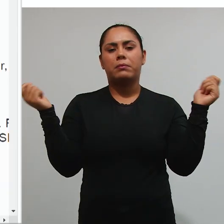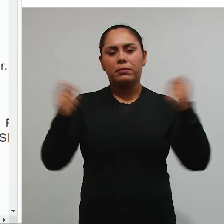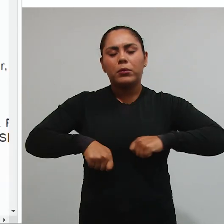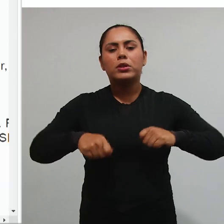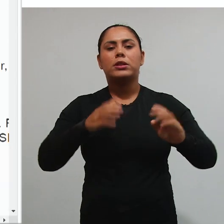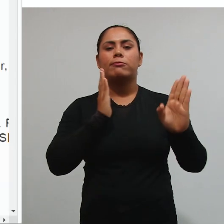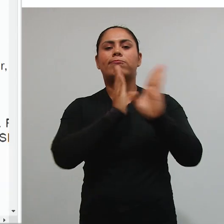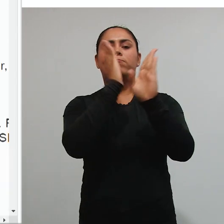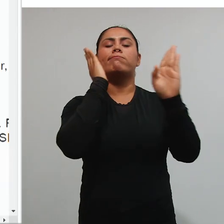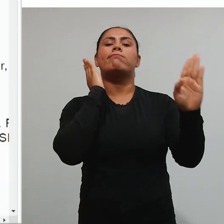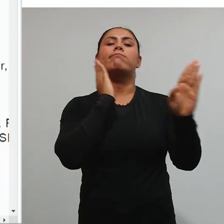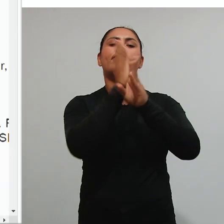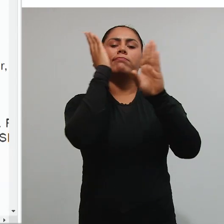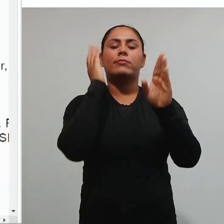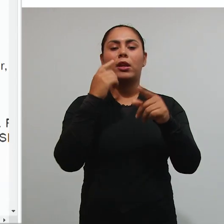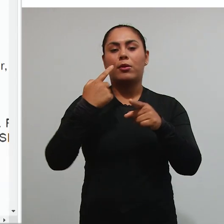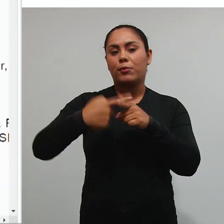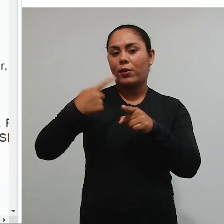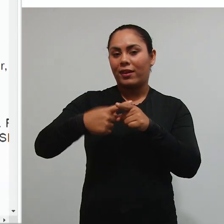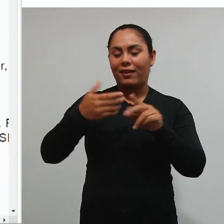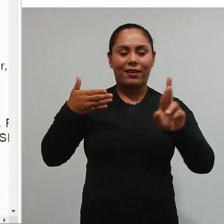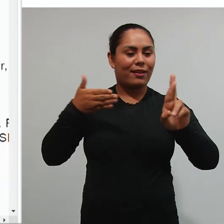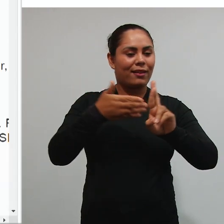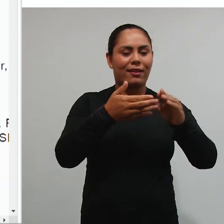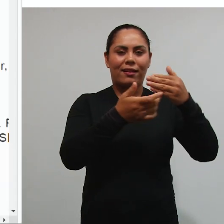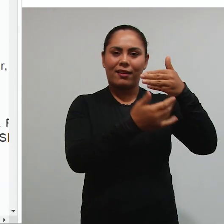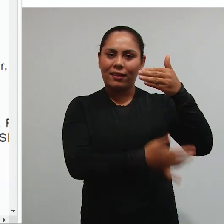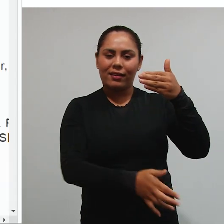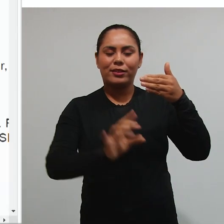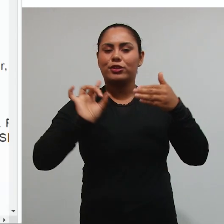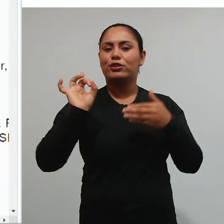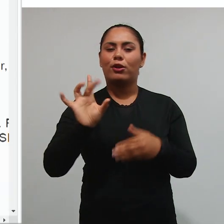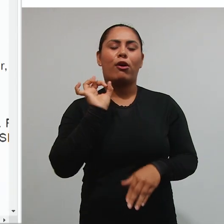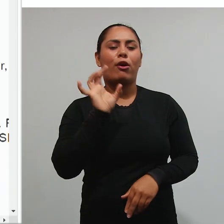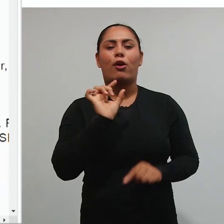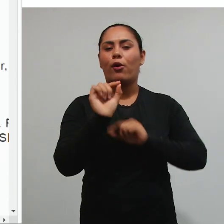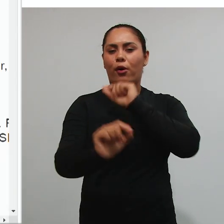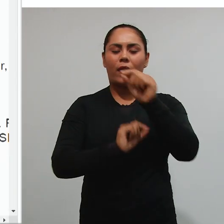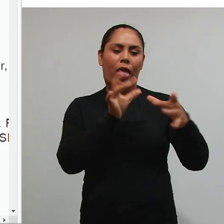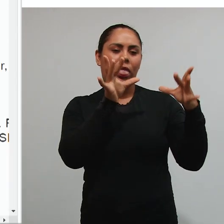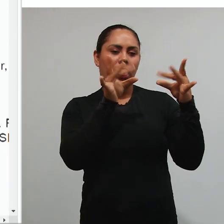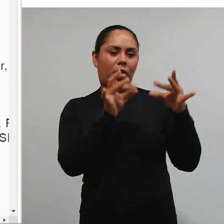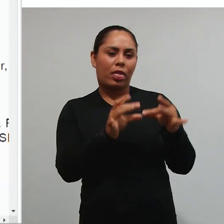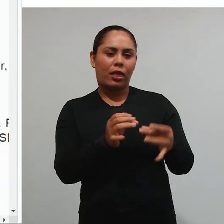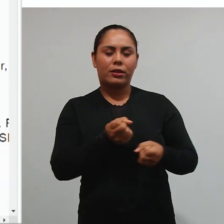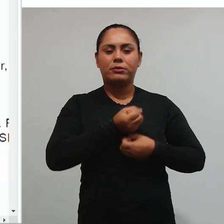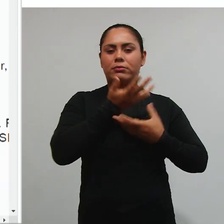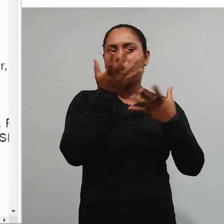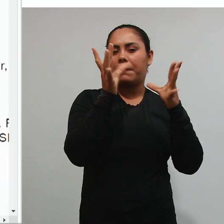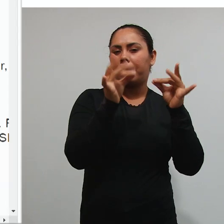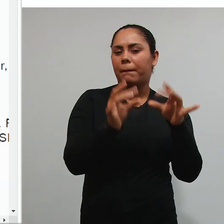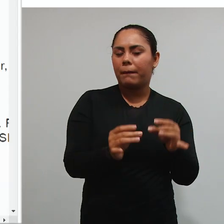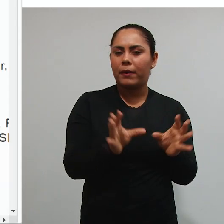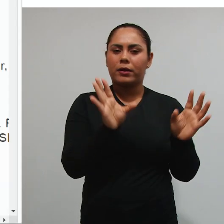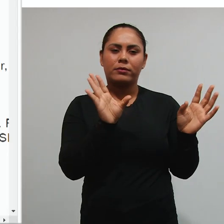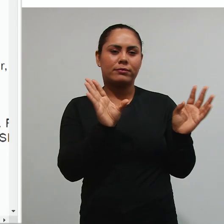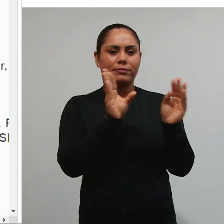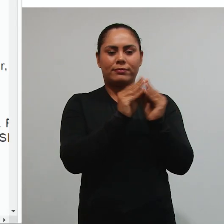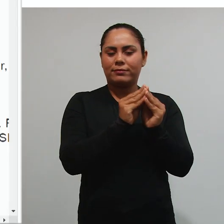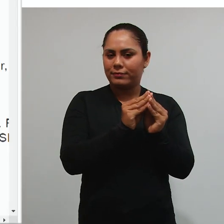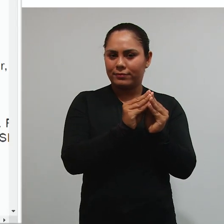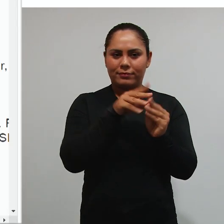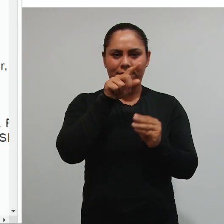de localizar a obra, porque a referência não serve só para você justificar e ancorar